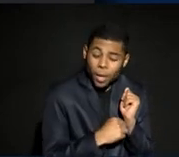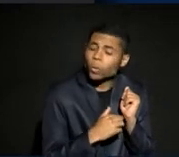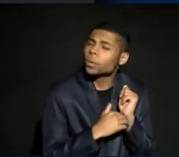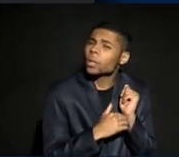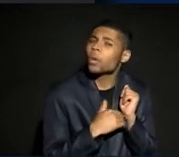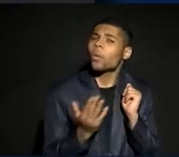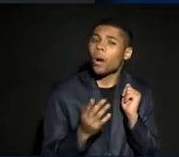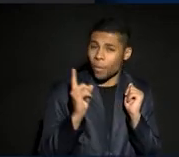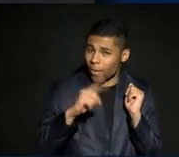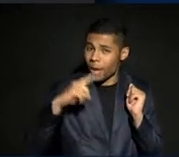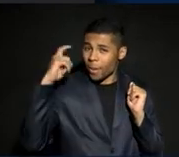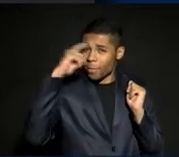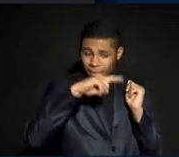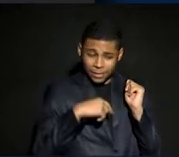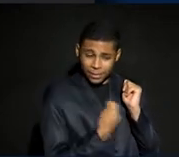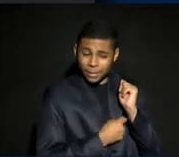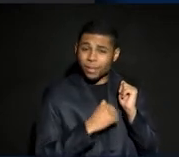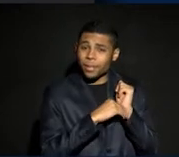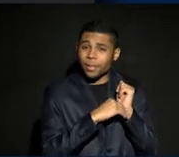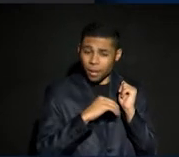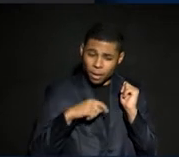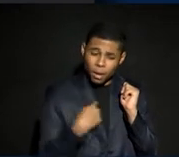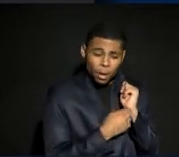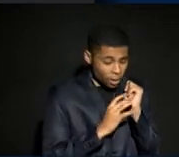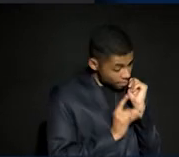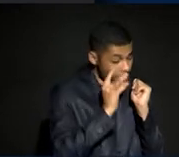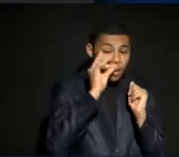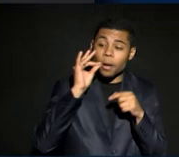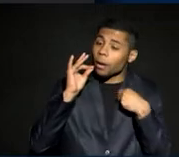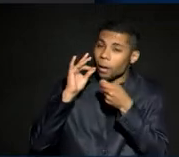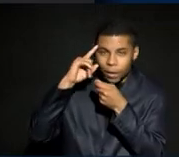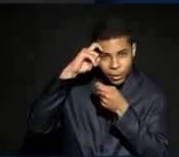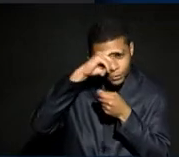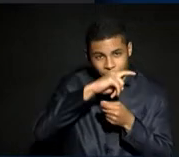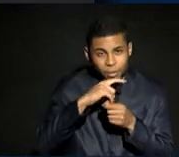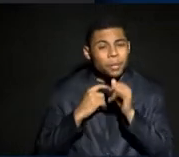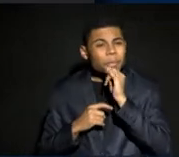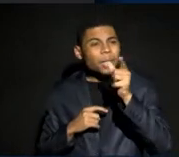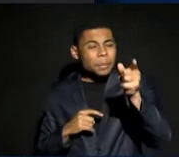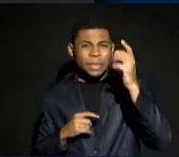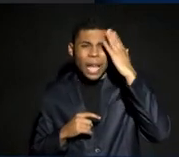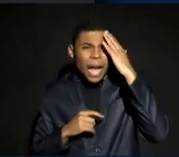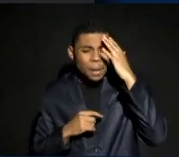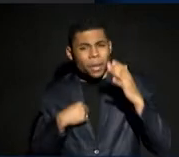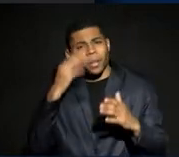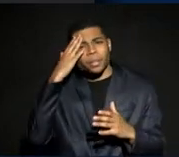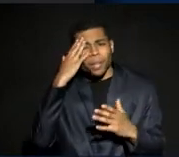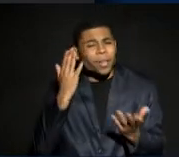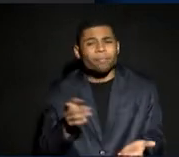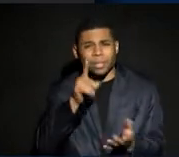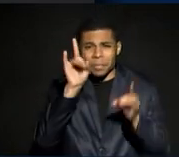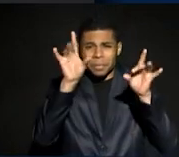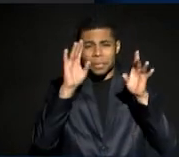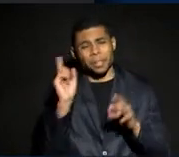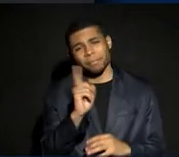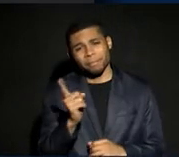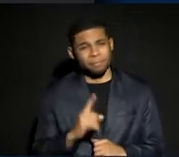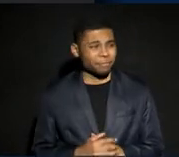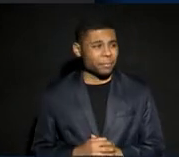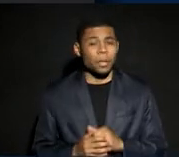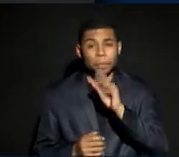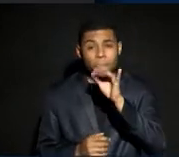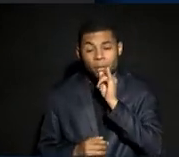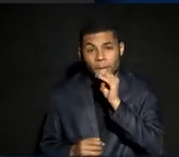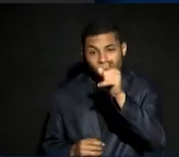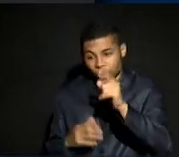é a complexidade. Se você faz o que todo mundo sabe fazer, agora, se você faz uma coisa que pouca